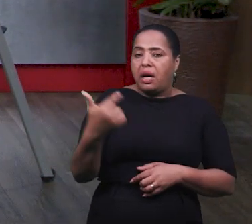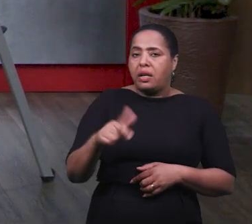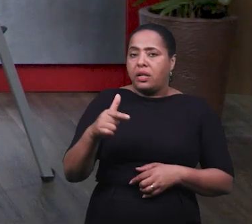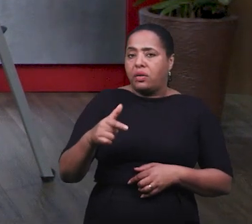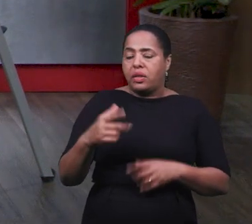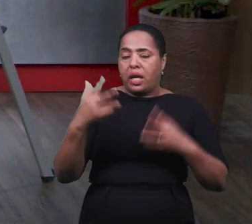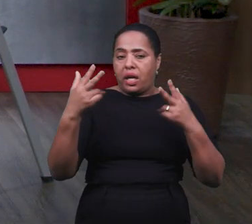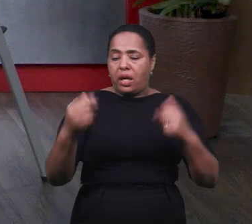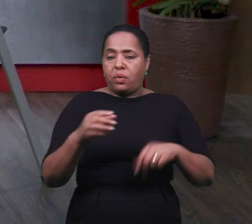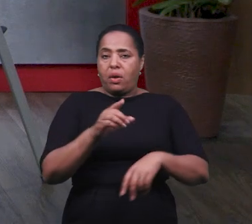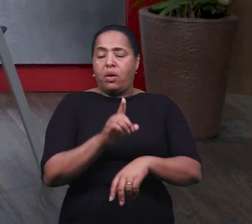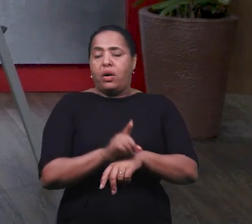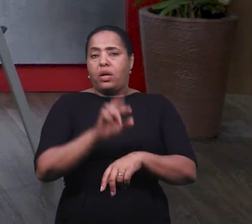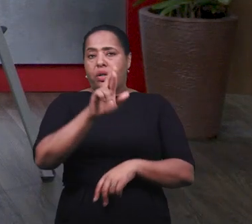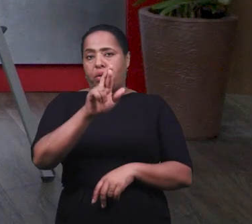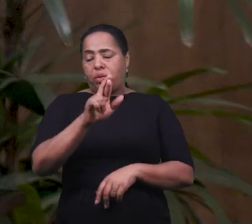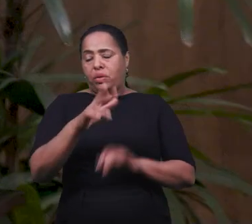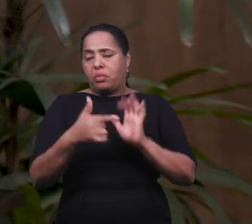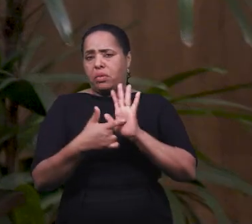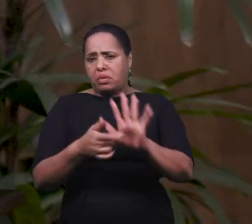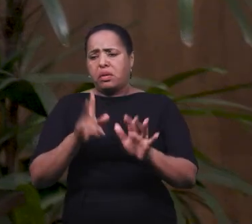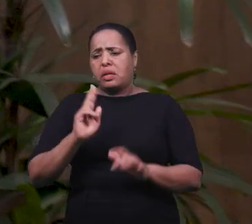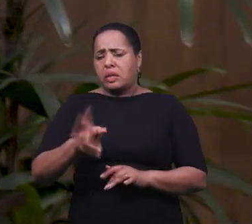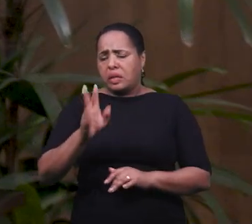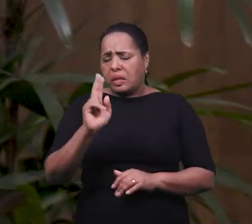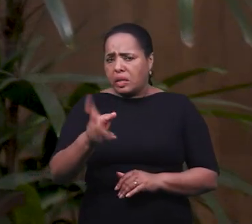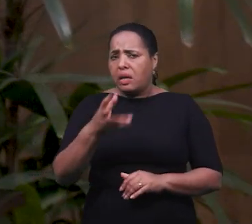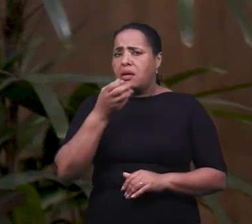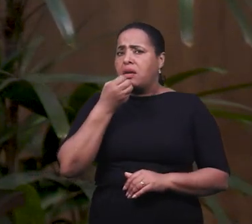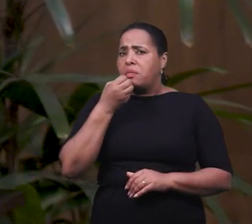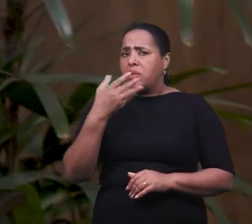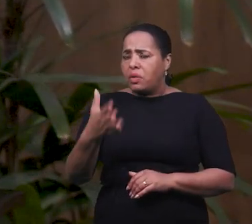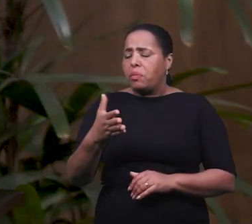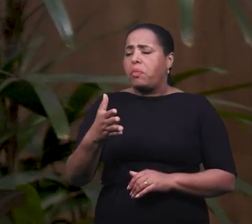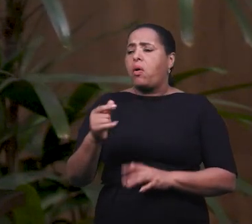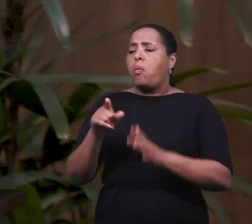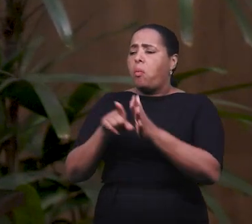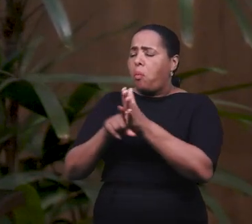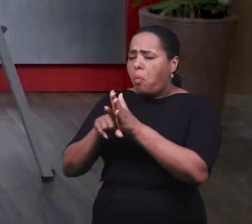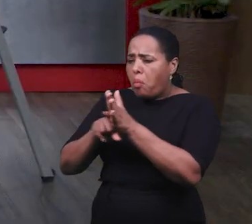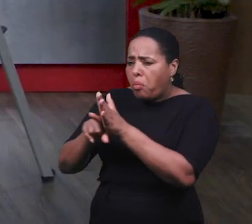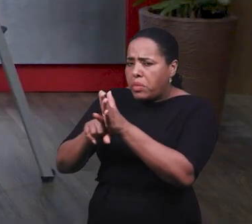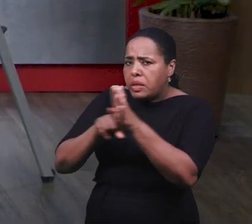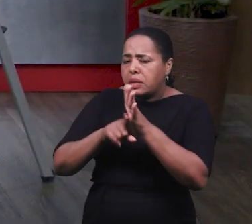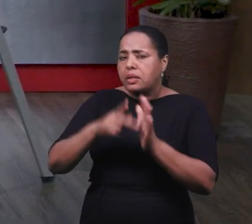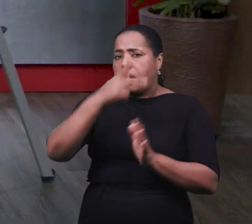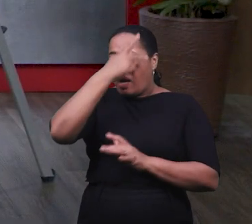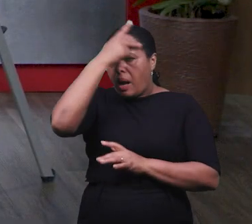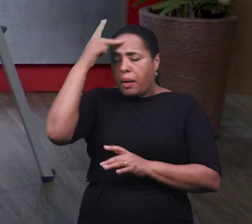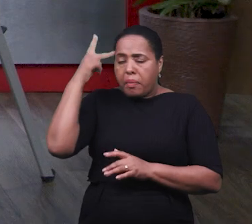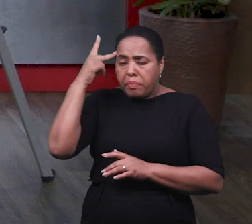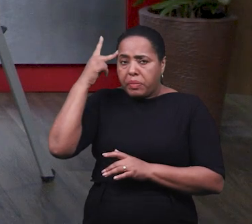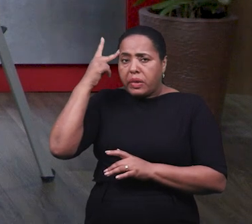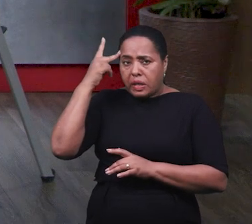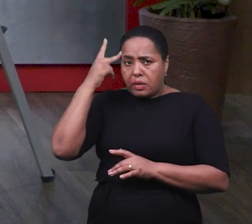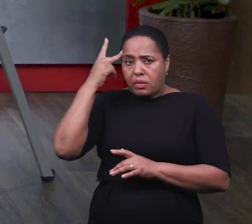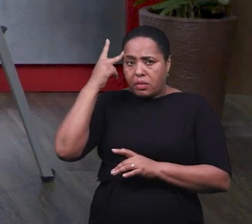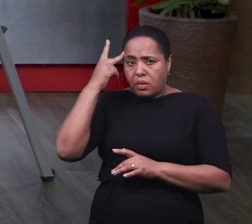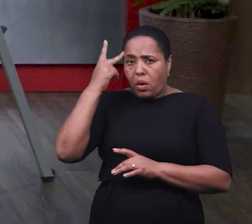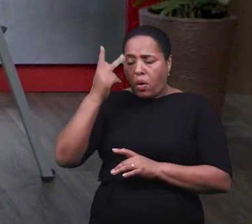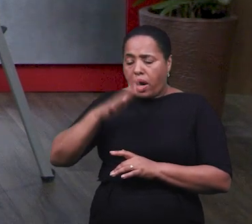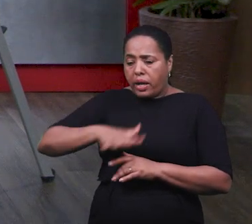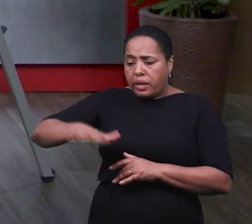doutora falou, é sempre bom, né, doutora, buscar um especialista, não é? Sim. Para que você